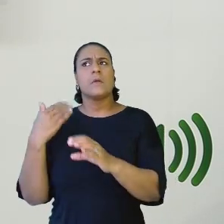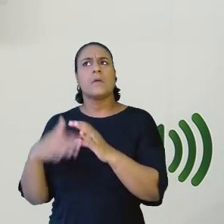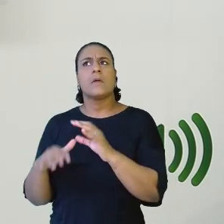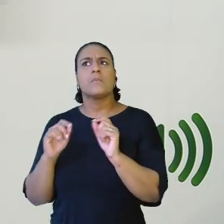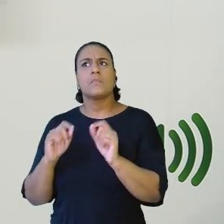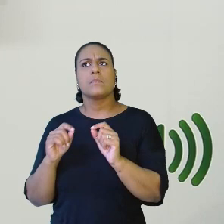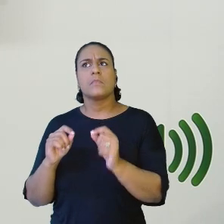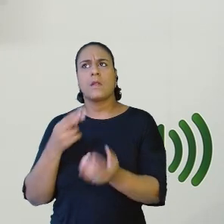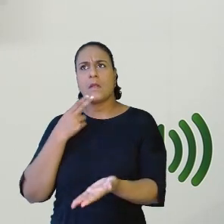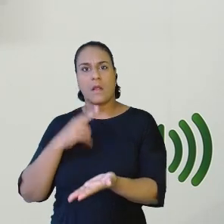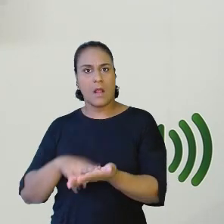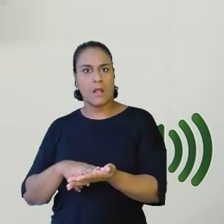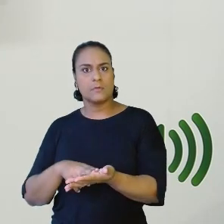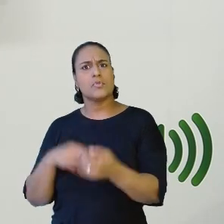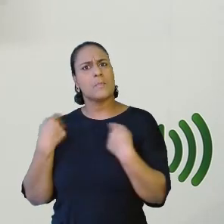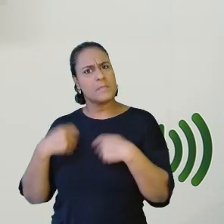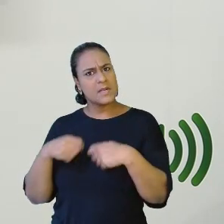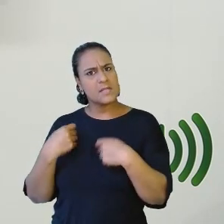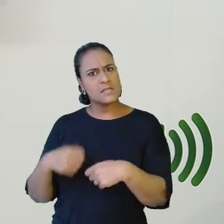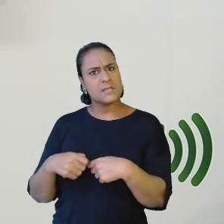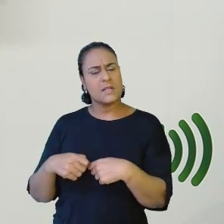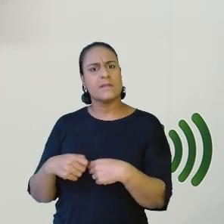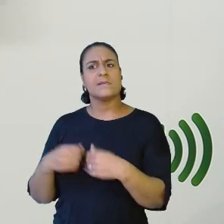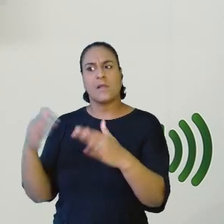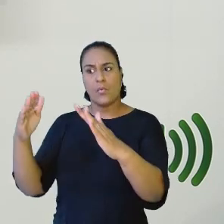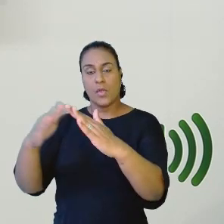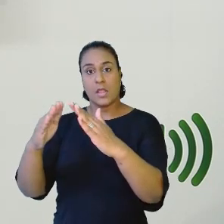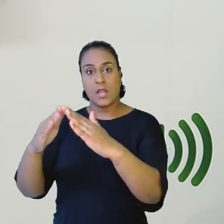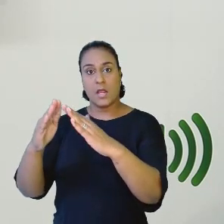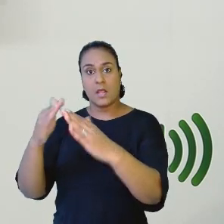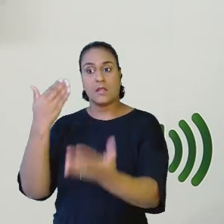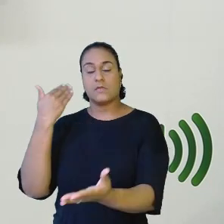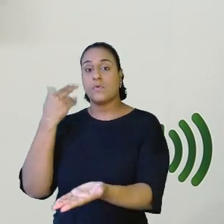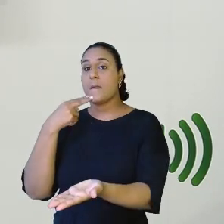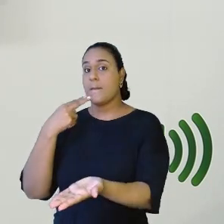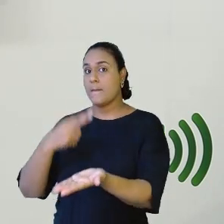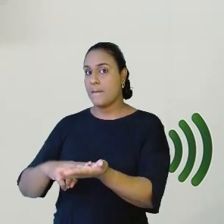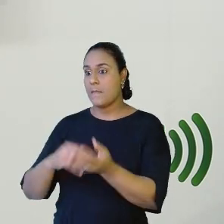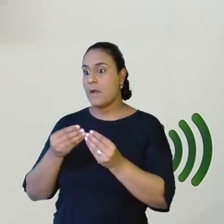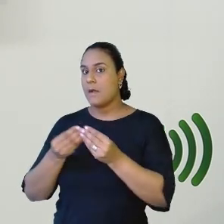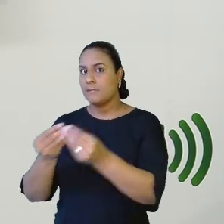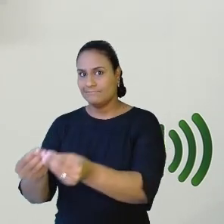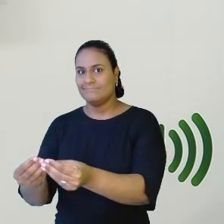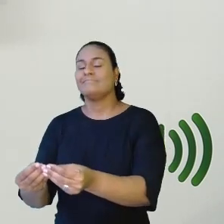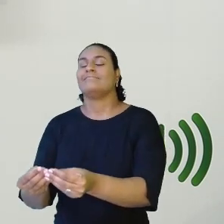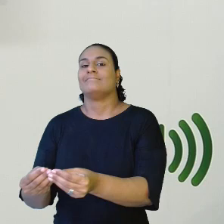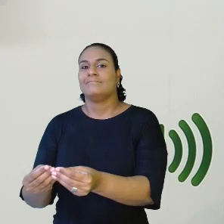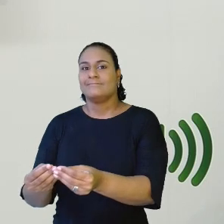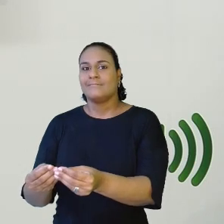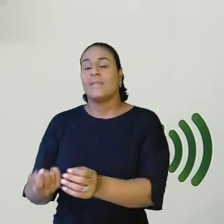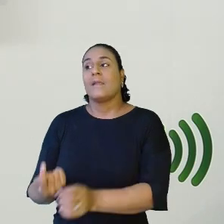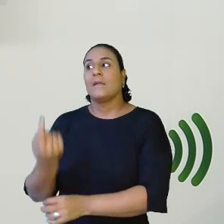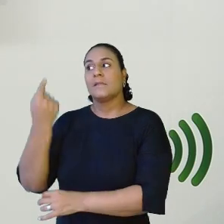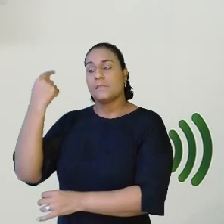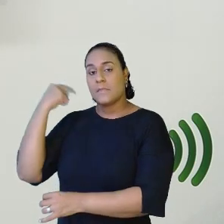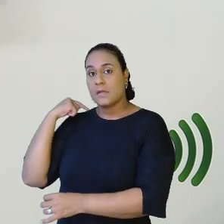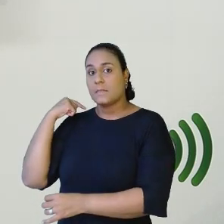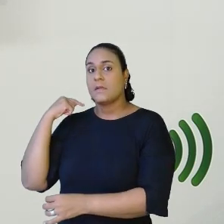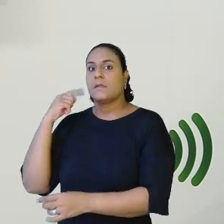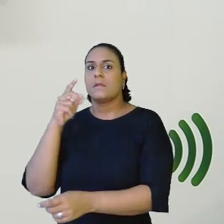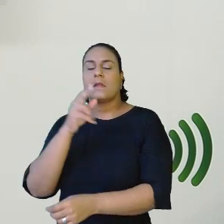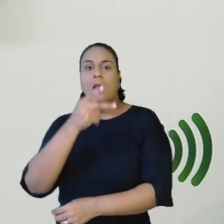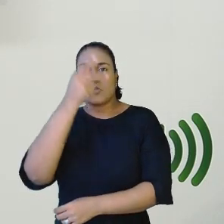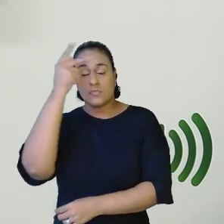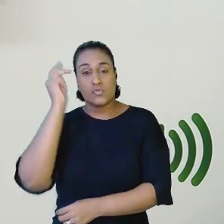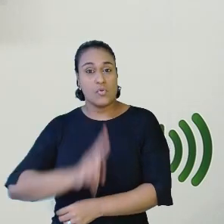fosse uma carta. Você não precisa endereçar para poder a carta chegar na casa de alguém. Antigamente, as pessoas usavam muito mais carta, mas a